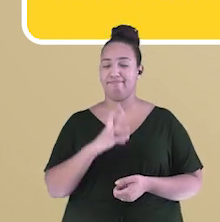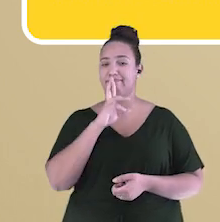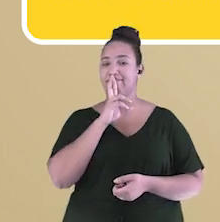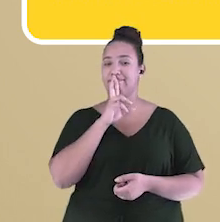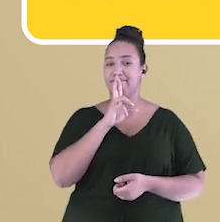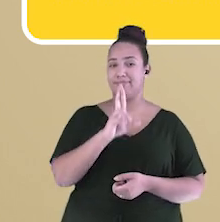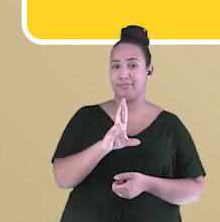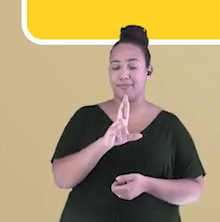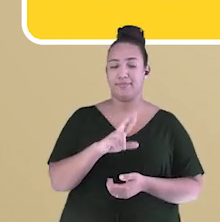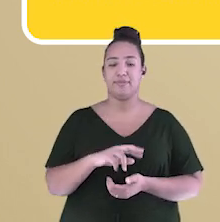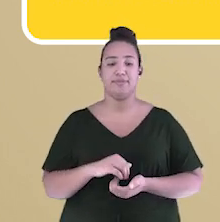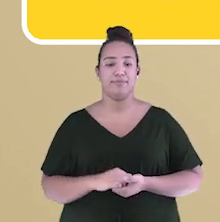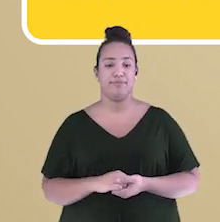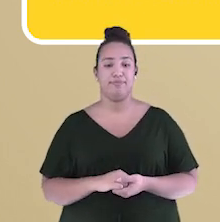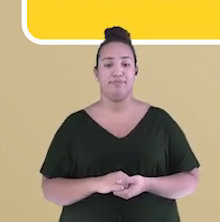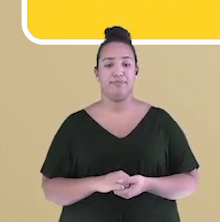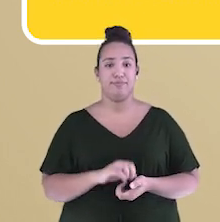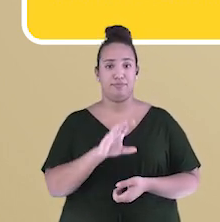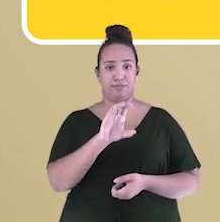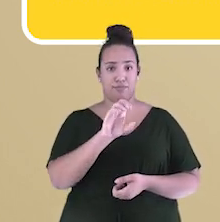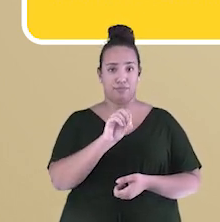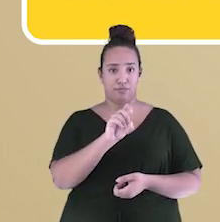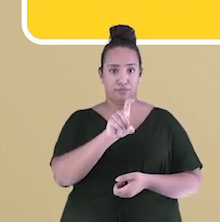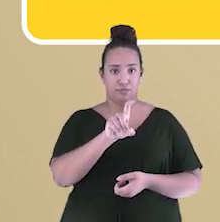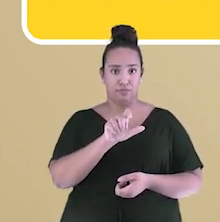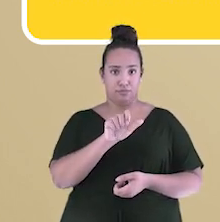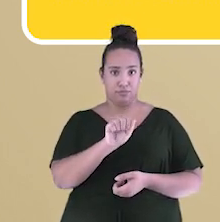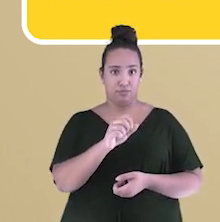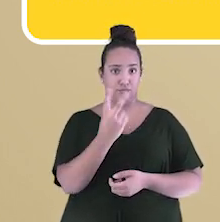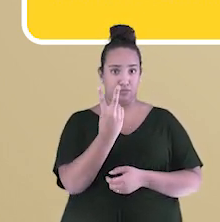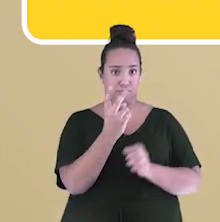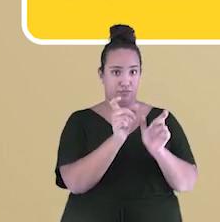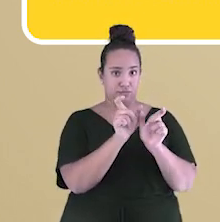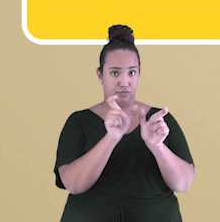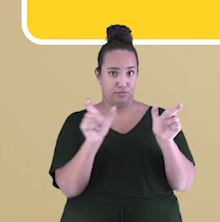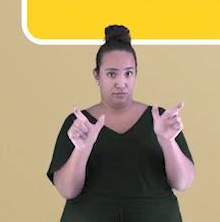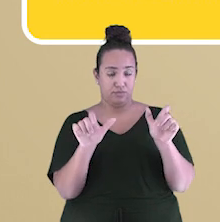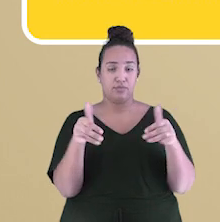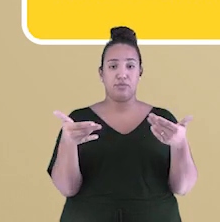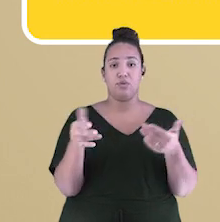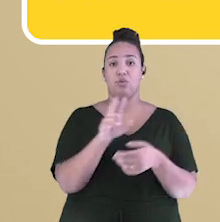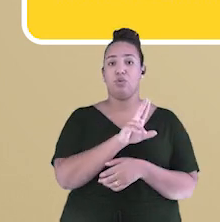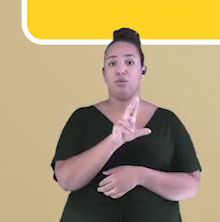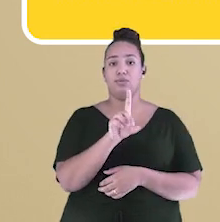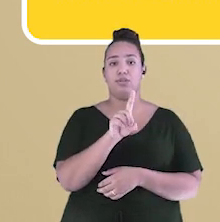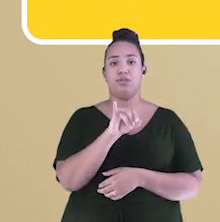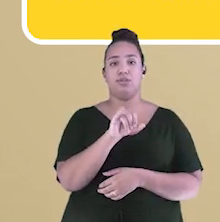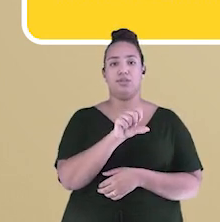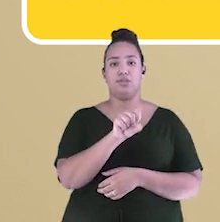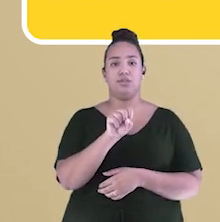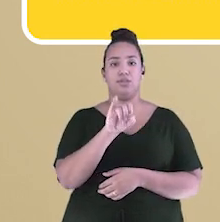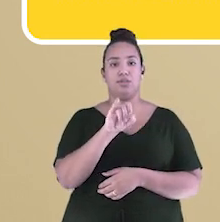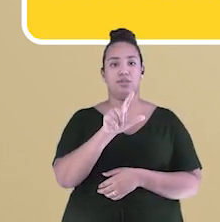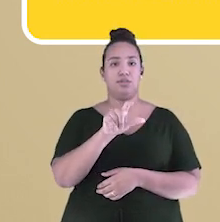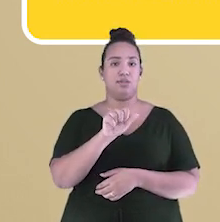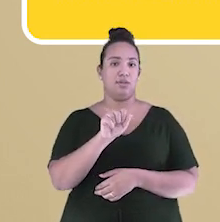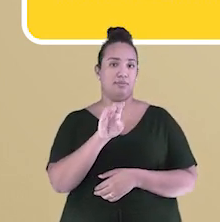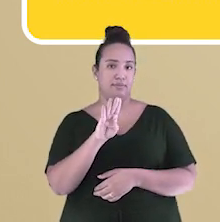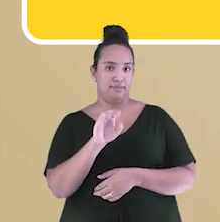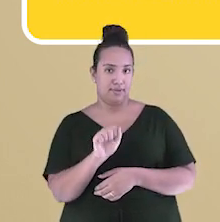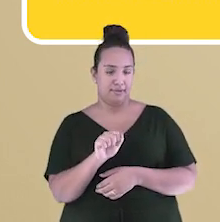Resposta da questão 7. Coxa tem 2 sílabas, então ela é uma palavra de